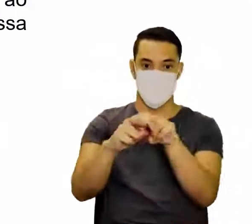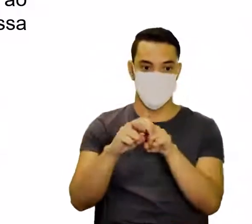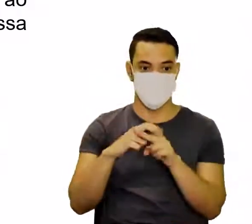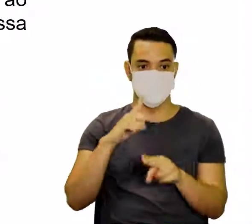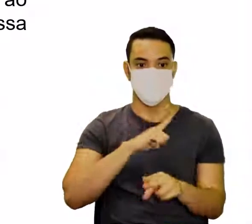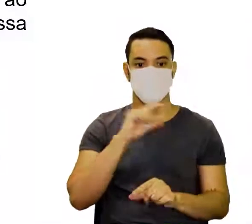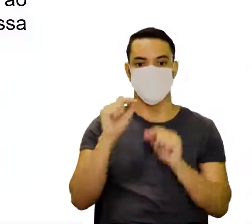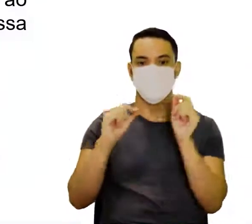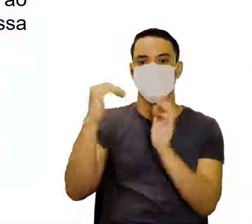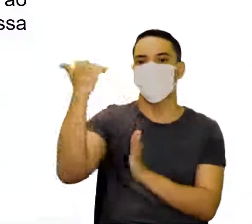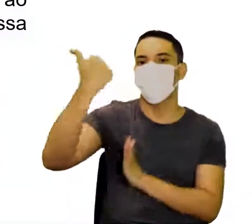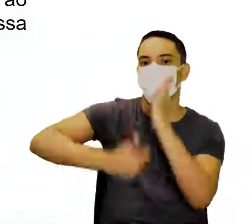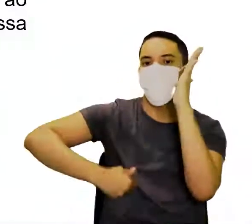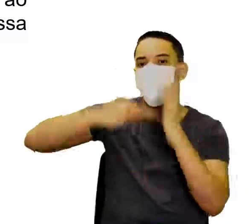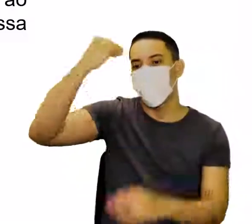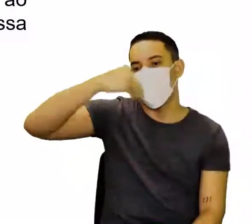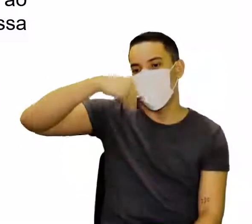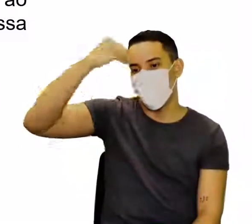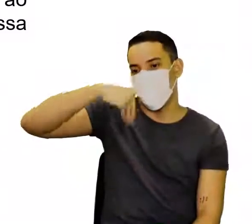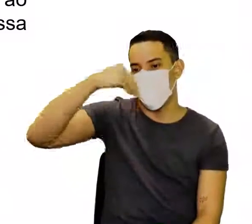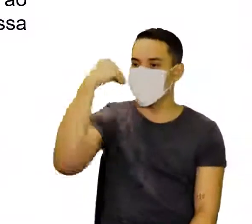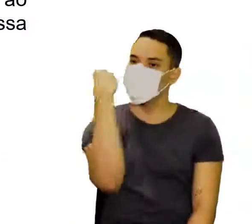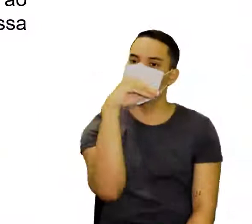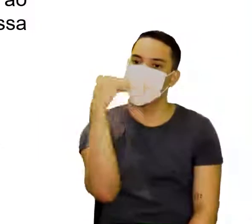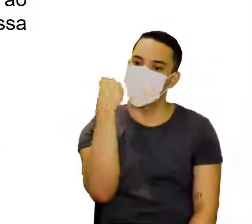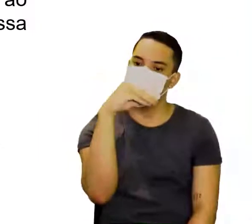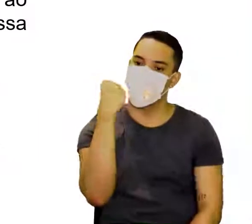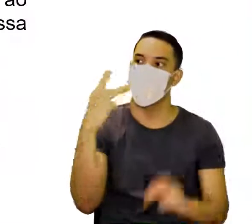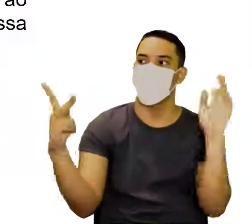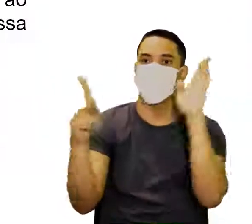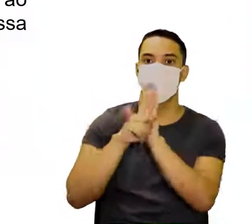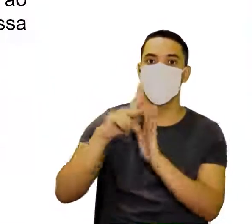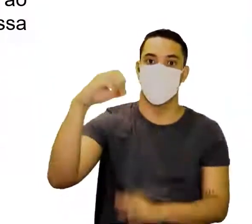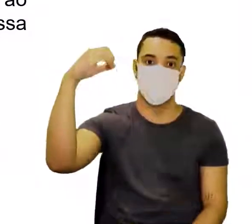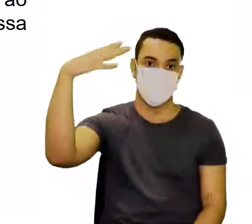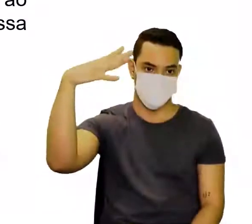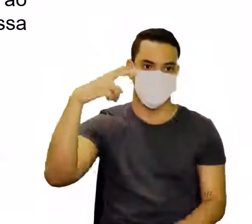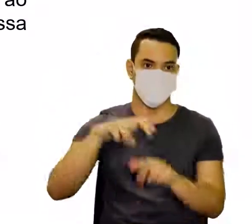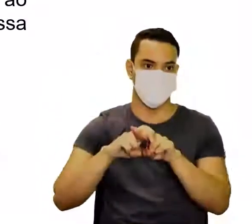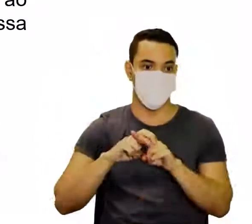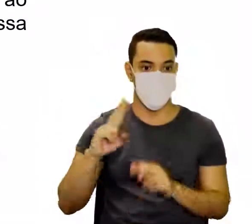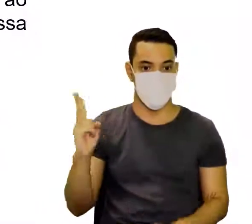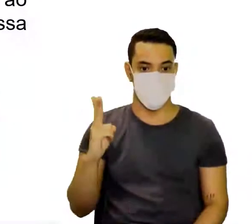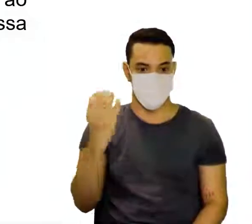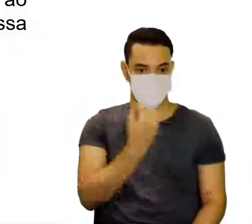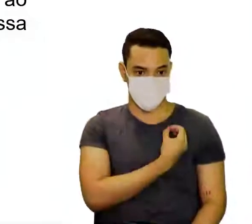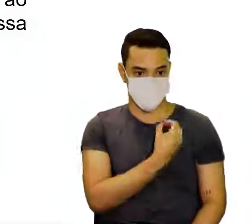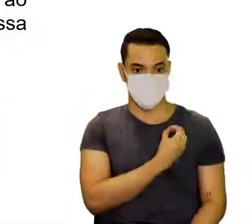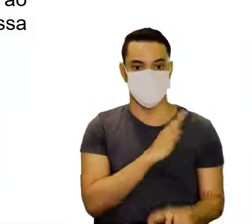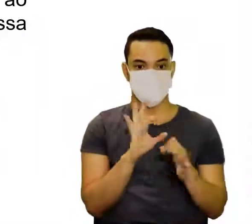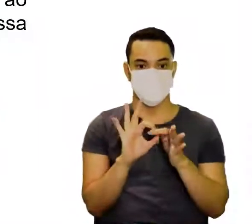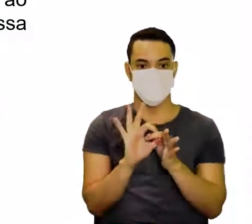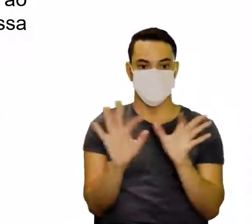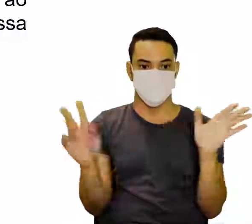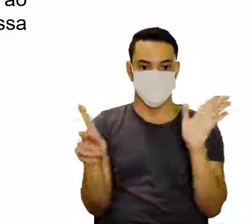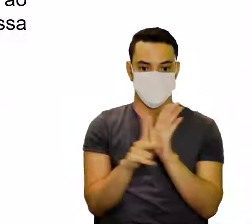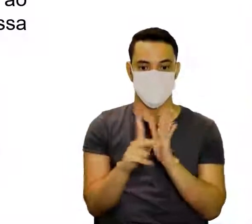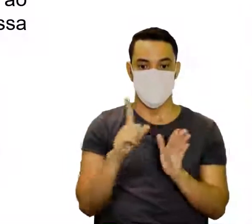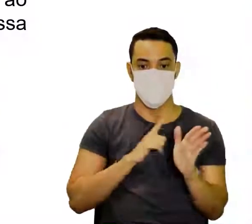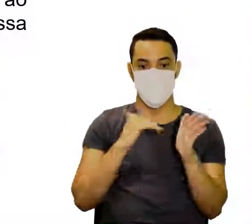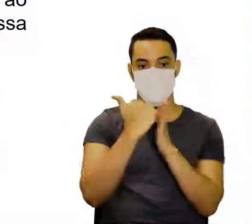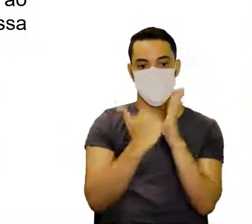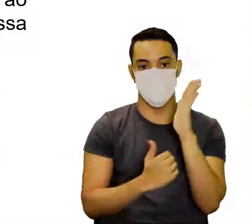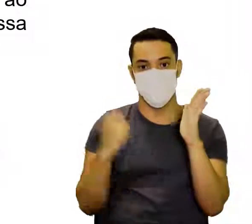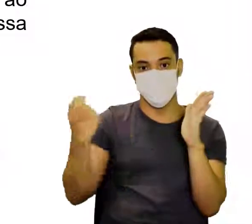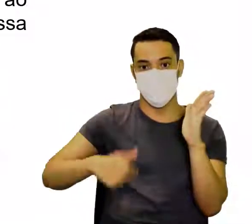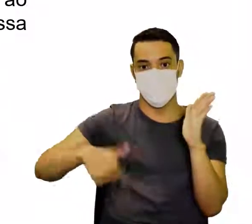uma defasagem de luminosidade, tá, pessoal? E o valor disponível, como eu falei para vocês, ele é menor que o